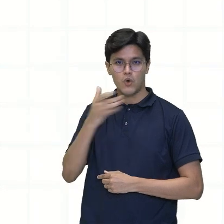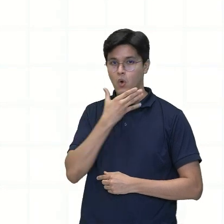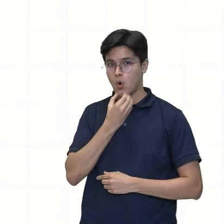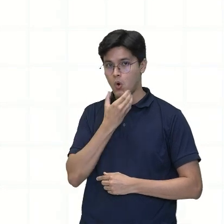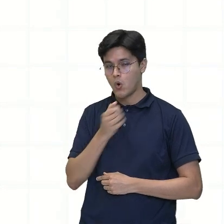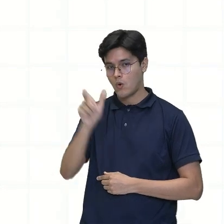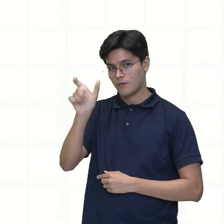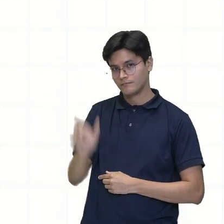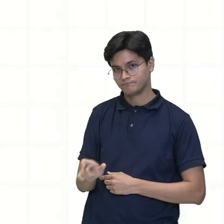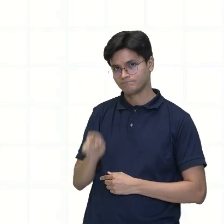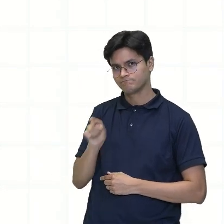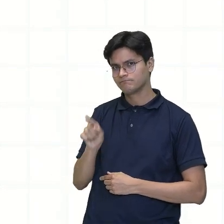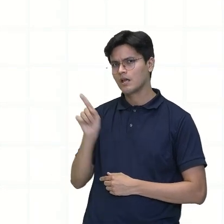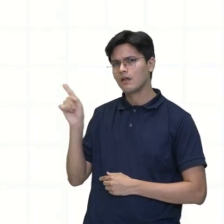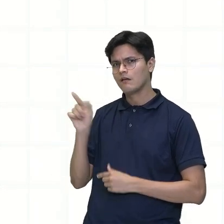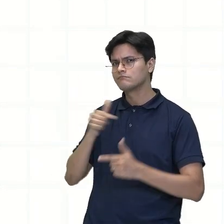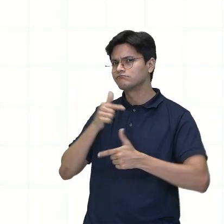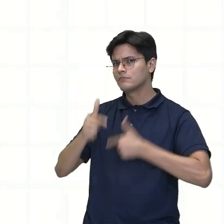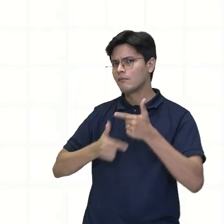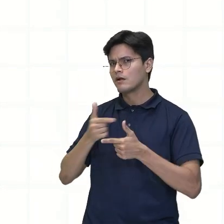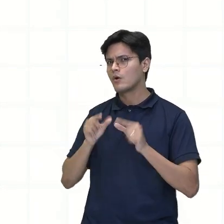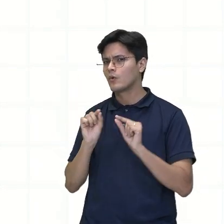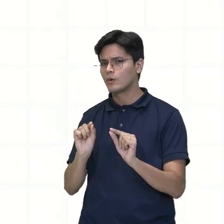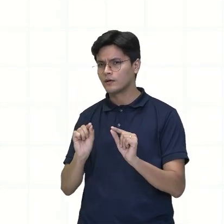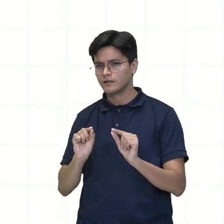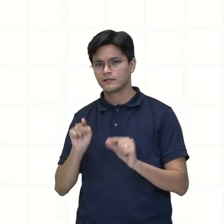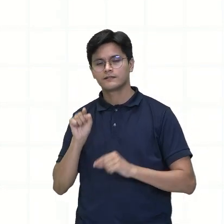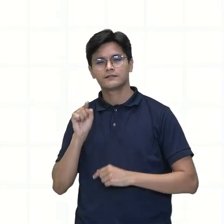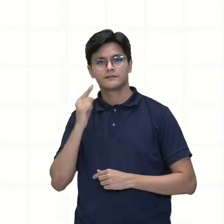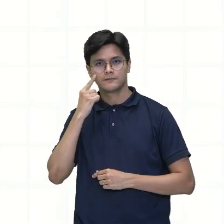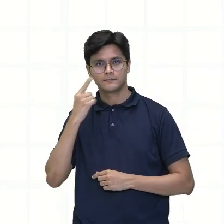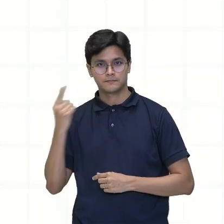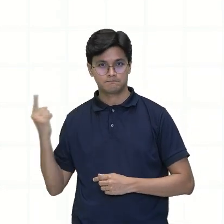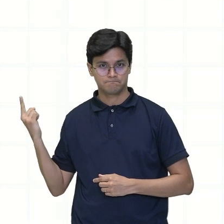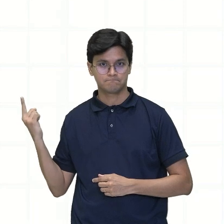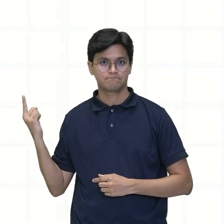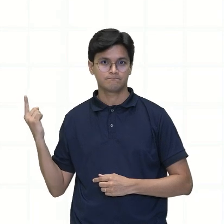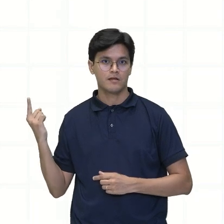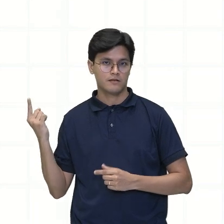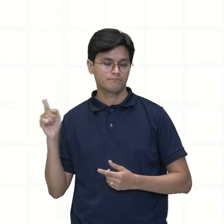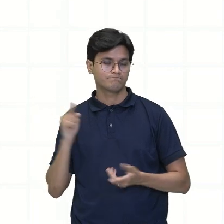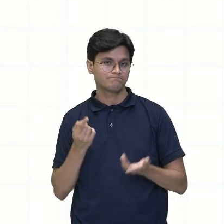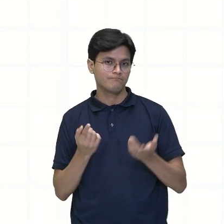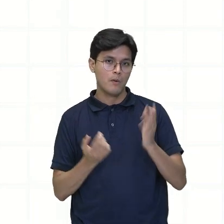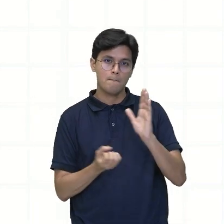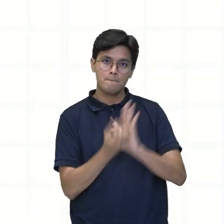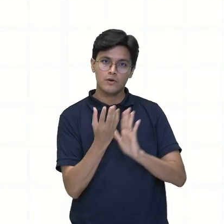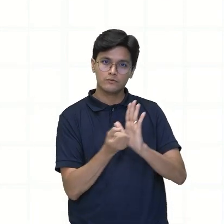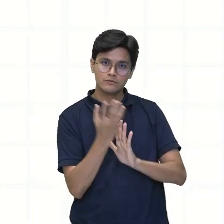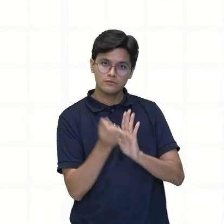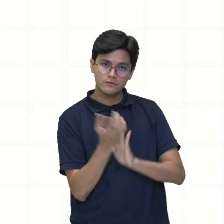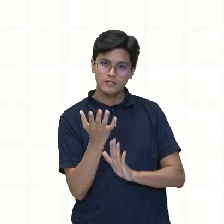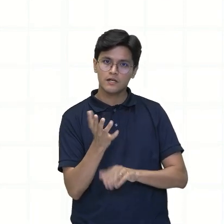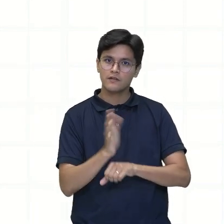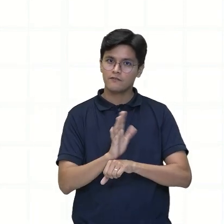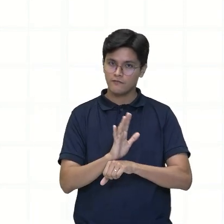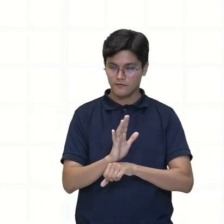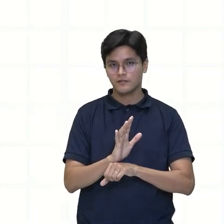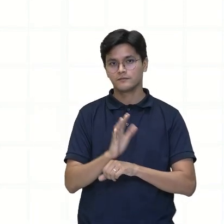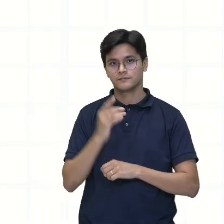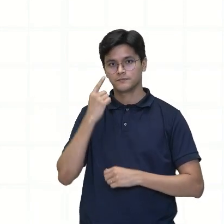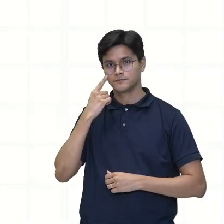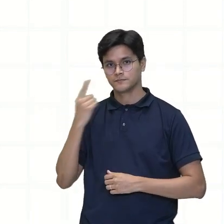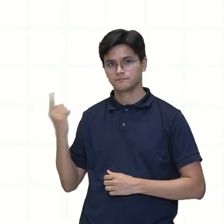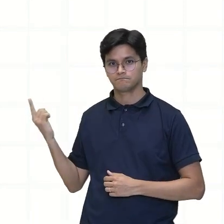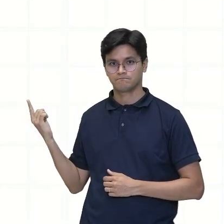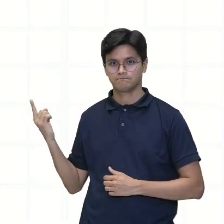passado, né? Ele era an American film producer. director, screenwriter,